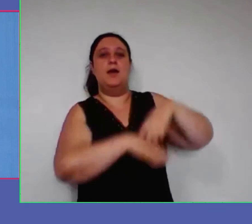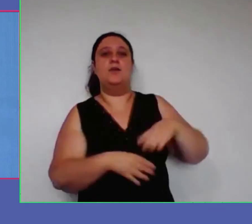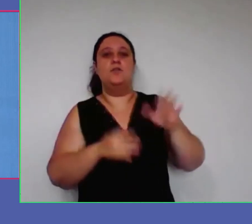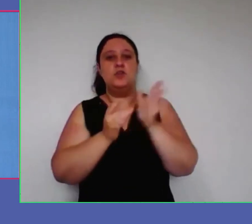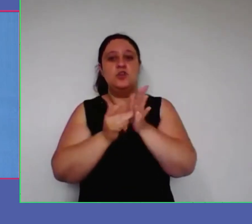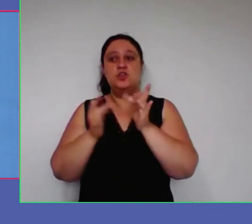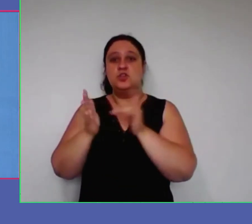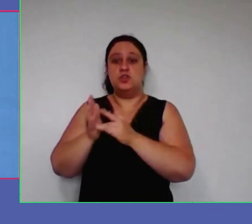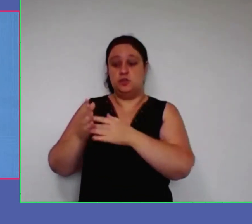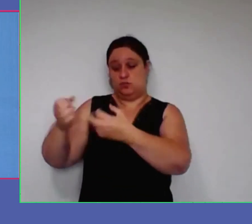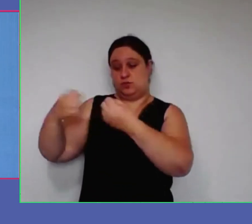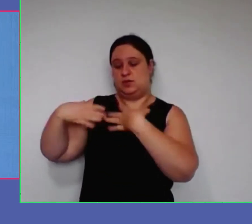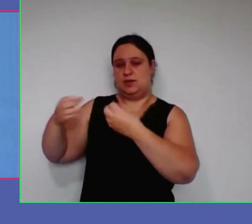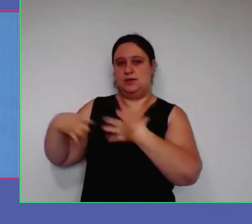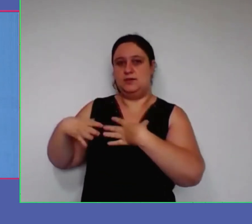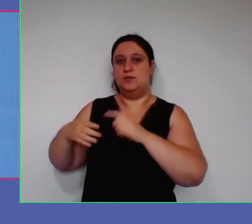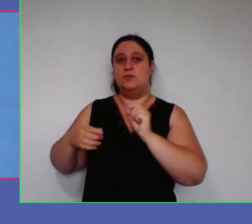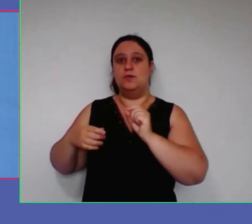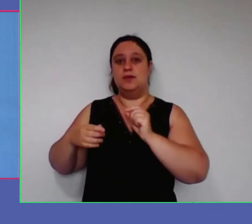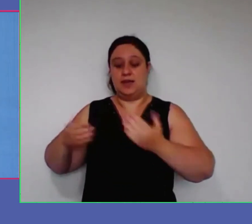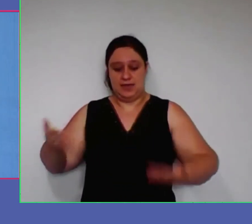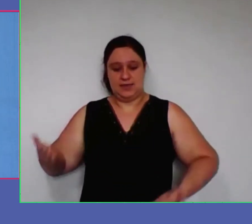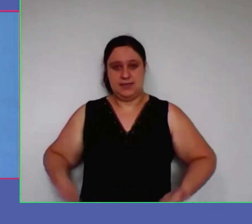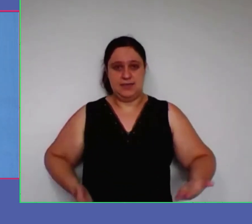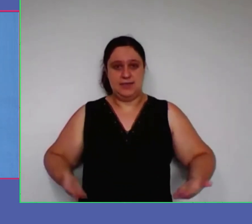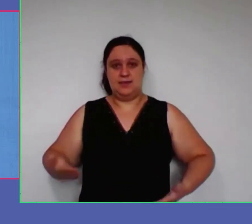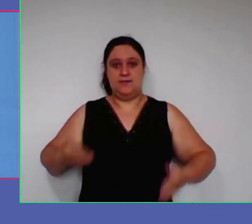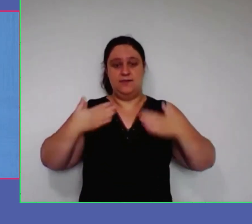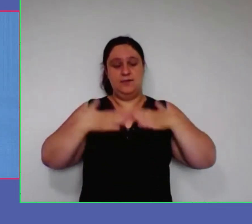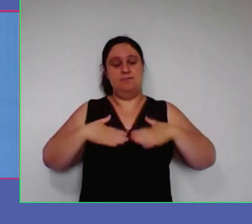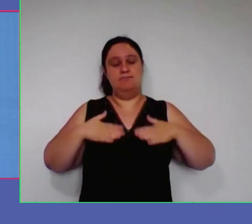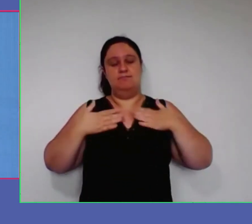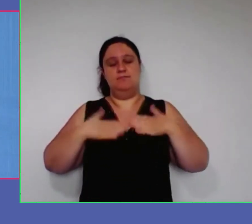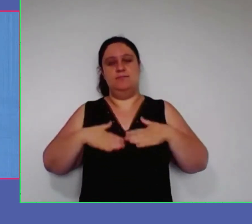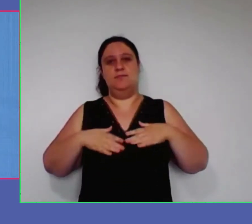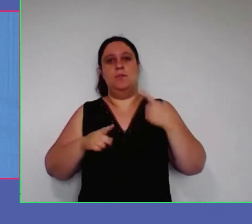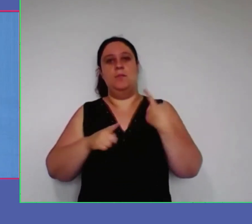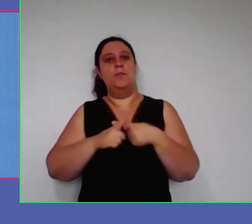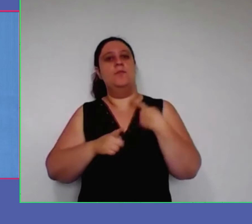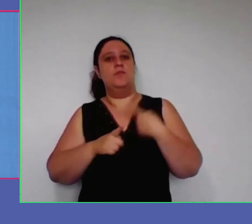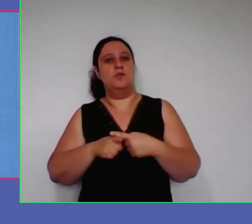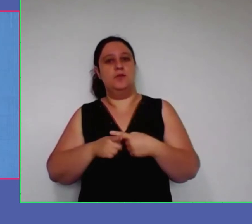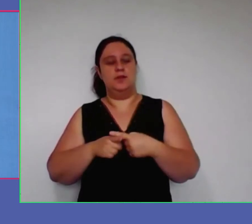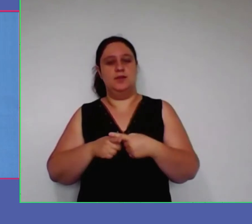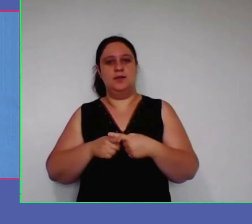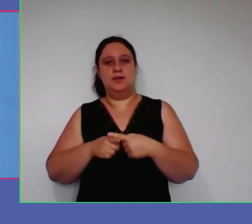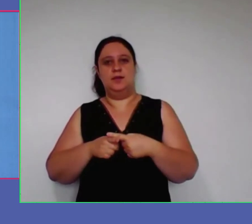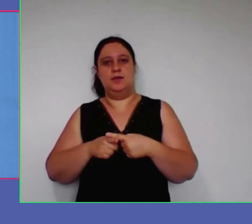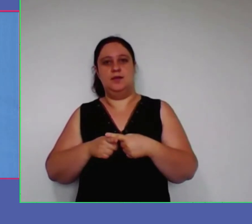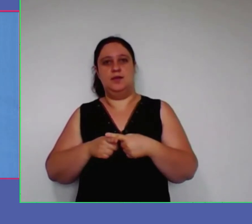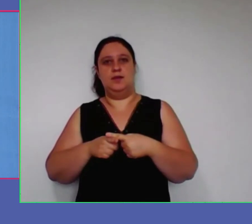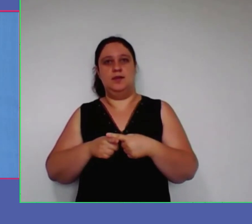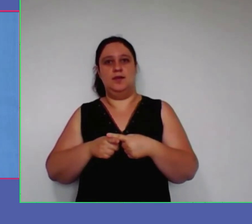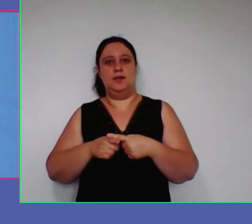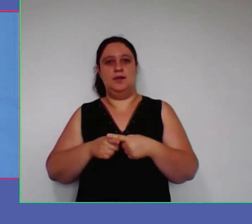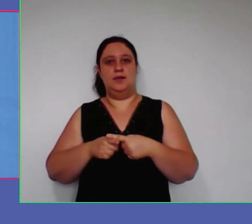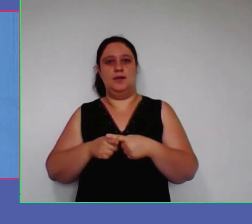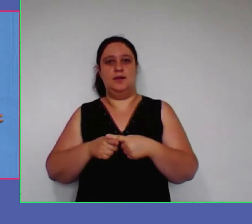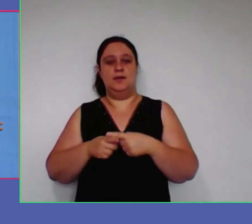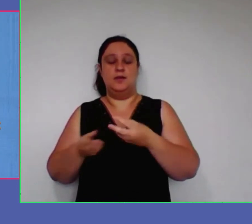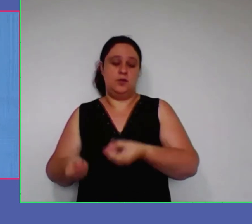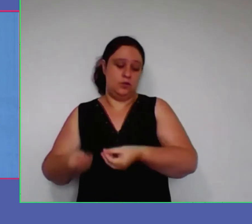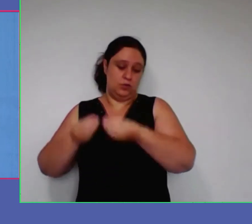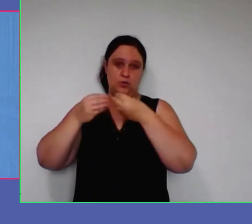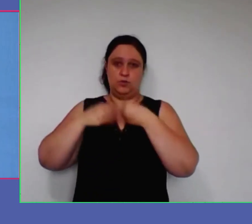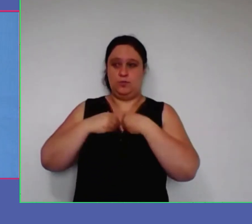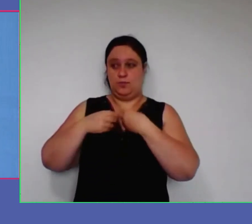no descanso. Porque tomaram jugo do Senhor para servir, porque quem faz a obra é